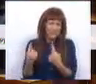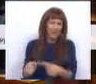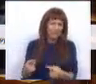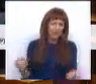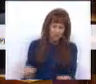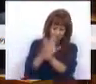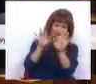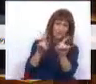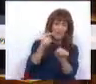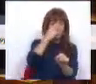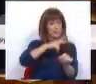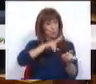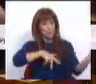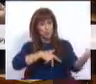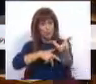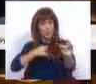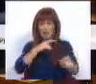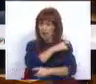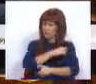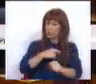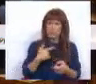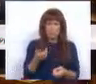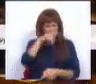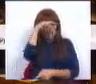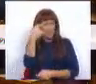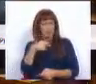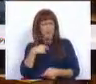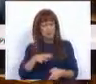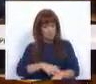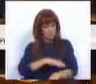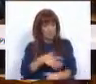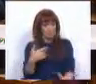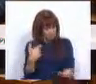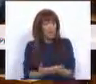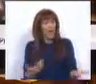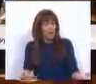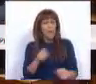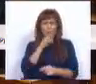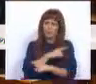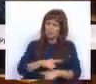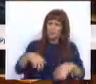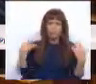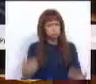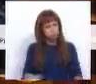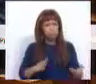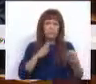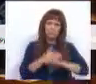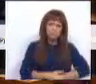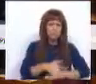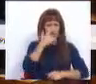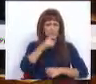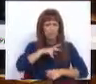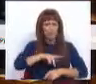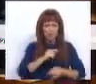clara para os portugueses que representa uma dificuldade administrativa e que pode inibir o acesso também dos